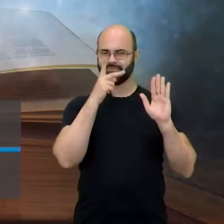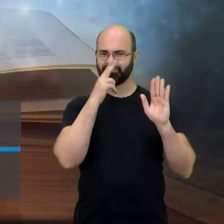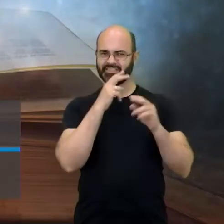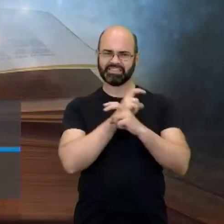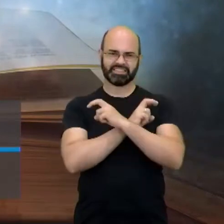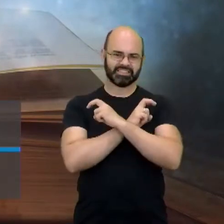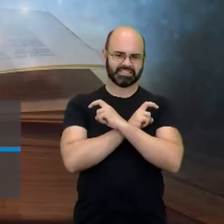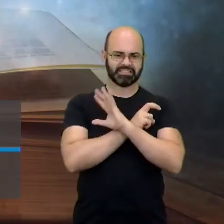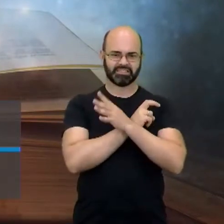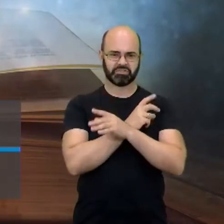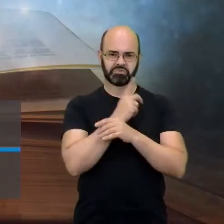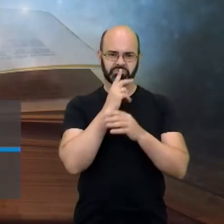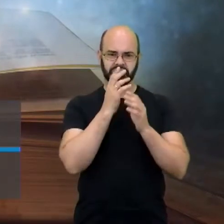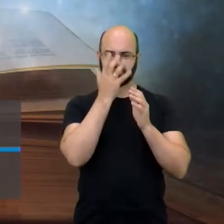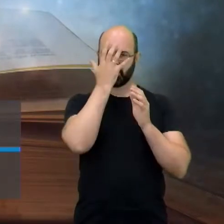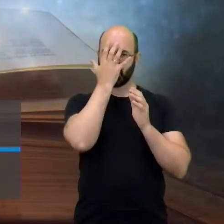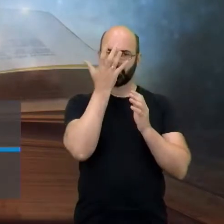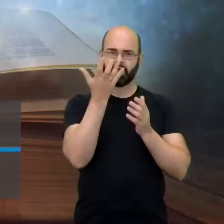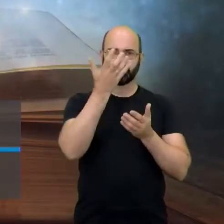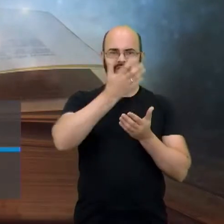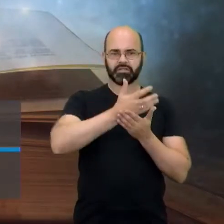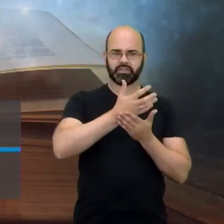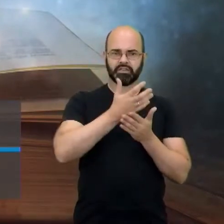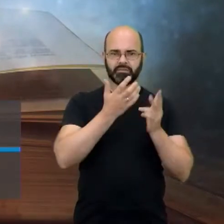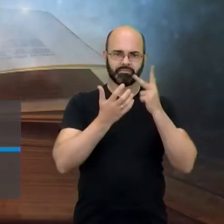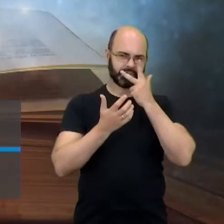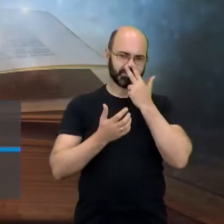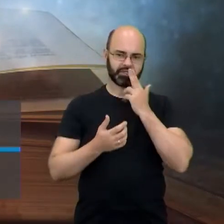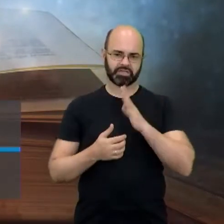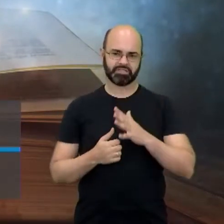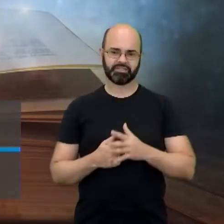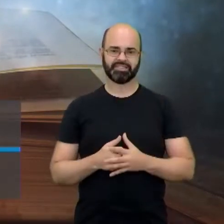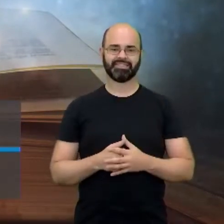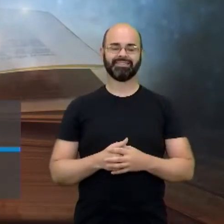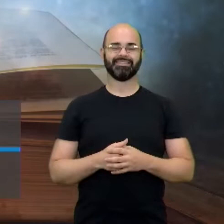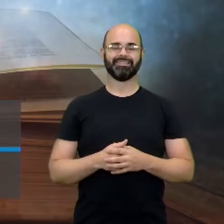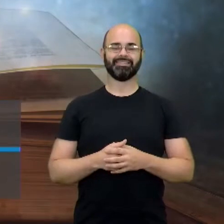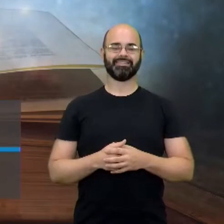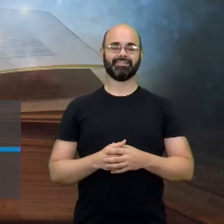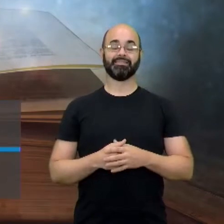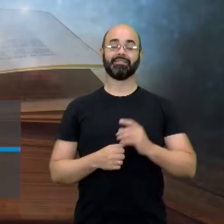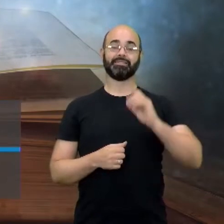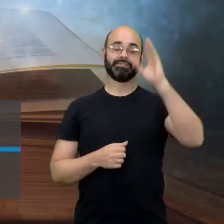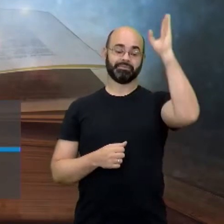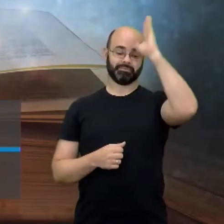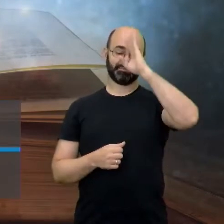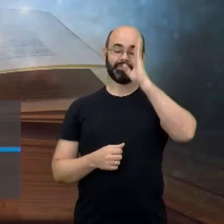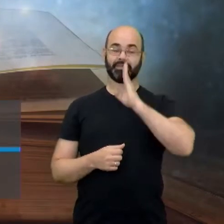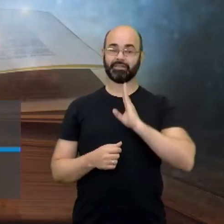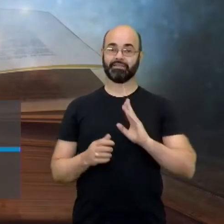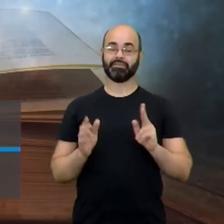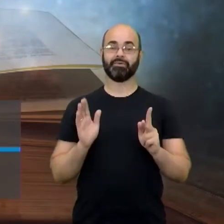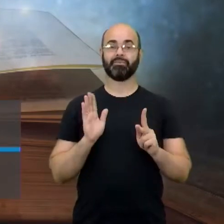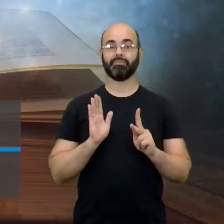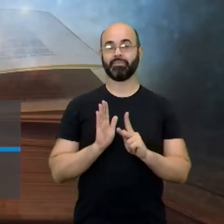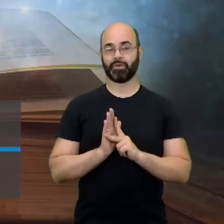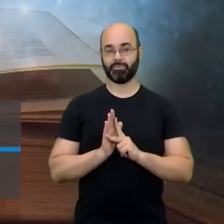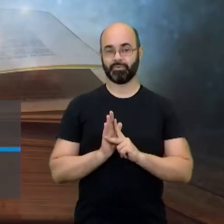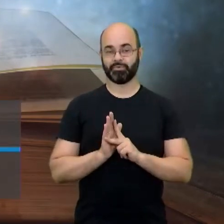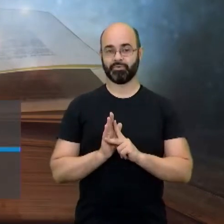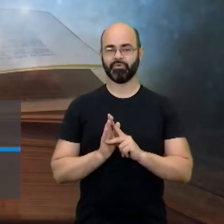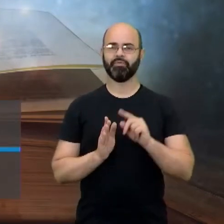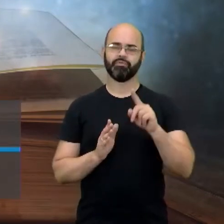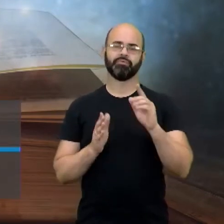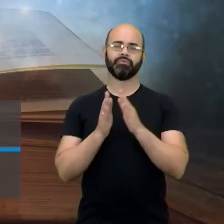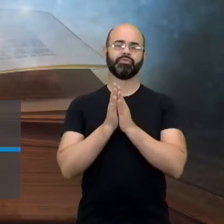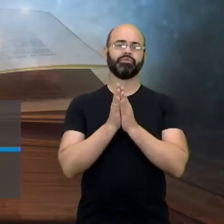capa, uma máscara virada, tá? E aqui vocês têm Contos Fantásticos Brasileiros, tá? Então procura na escola, vê se você